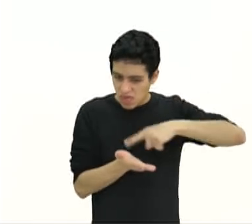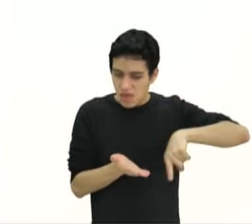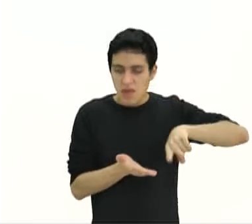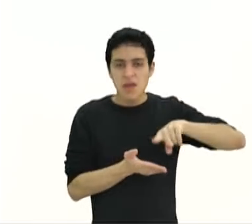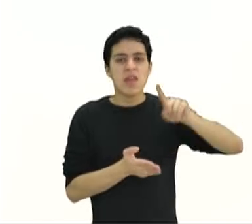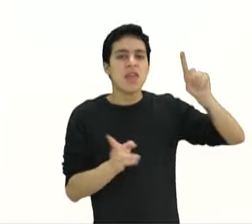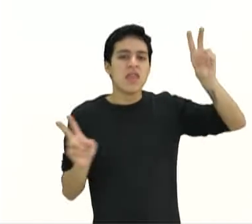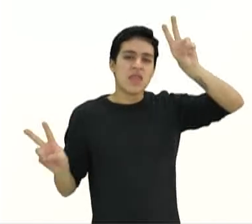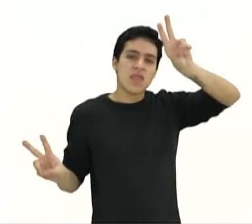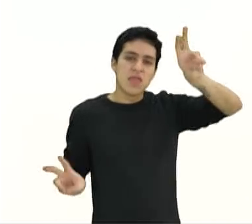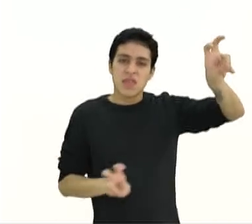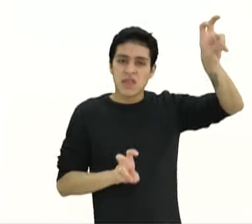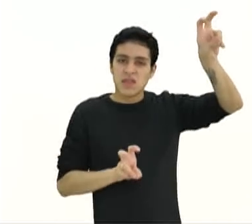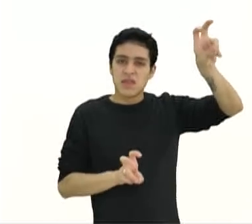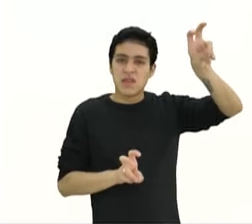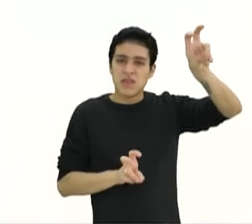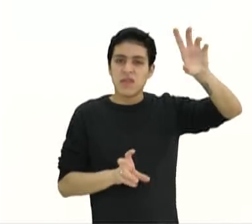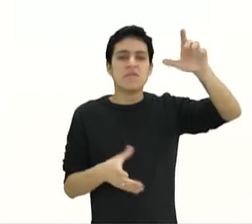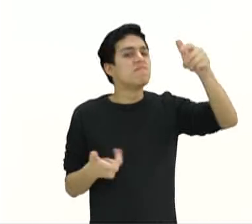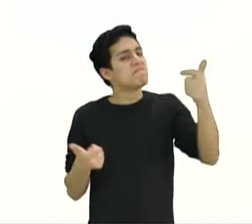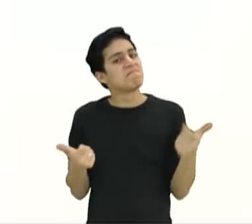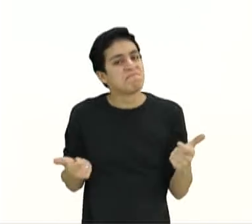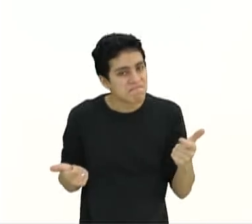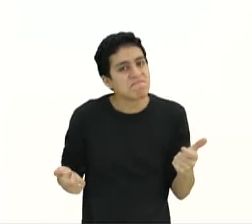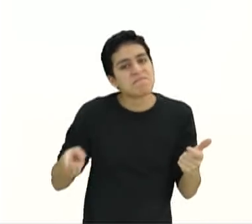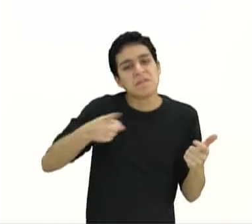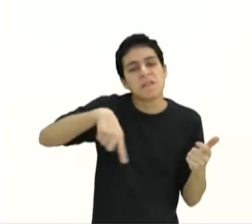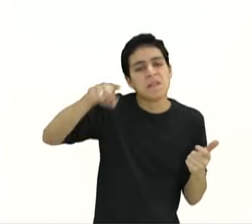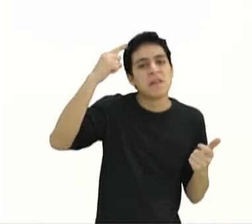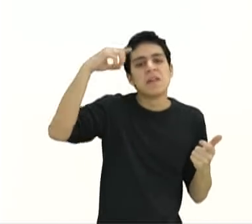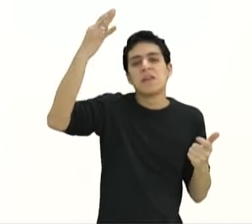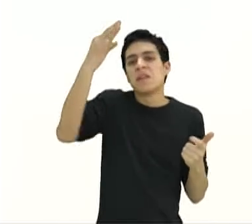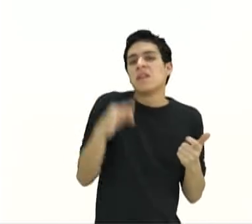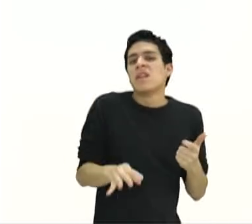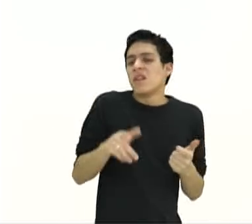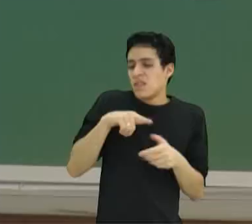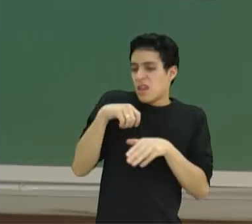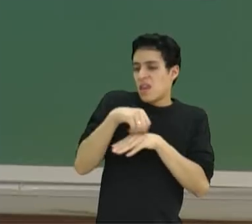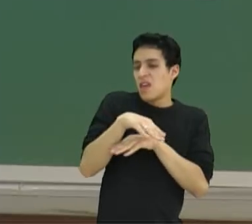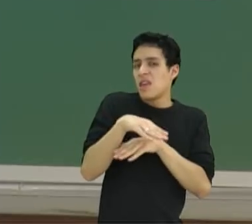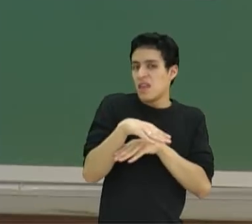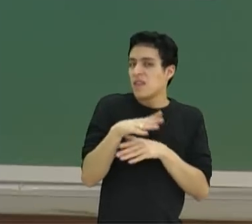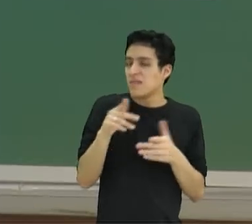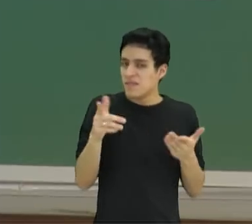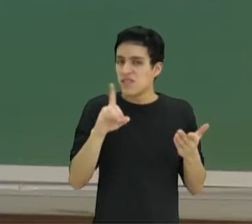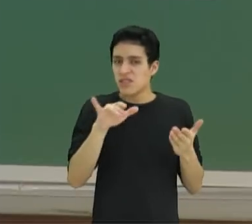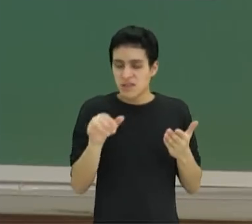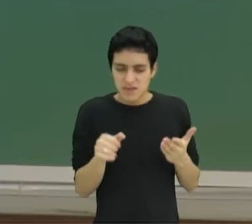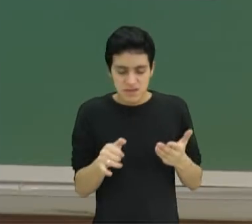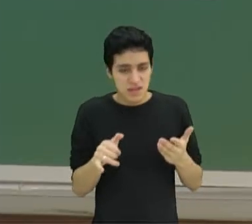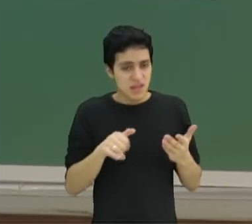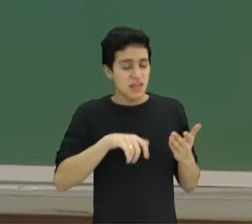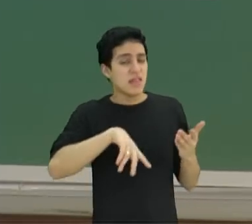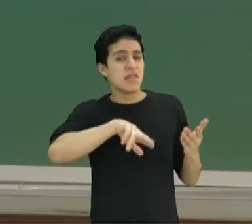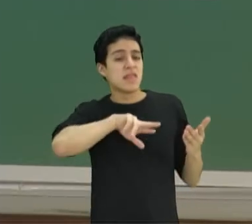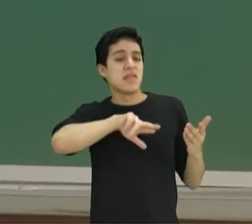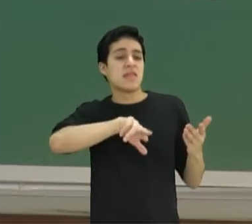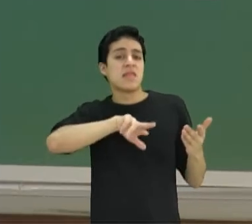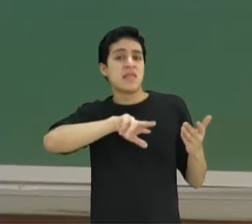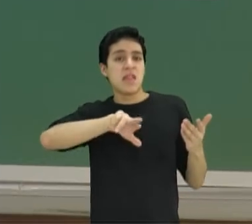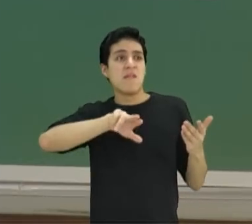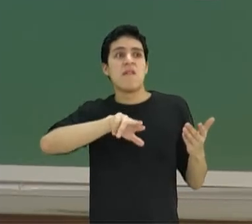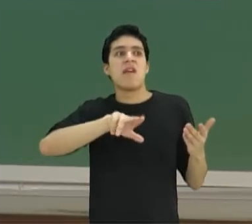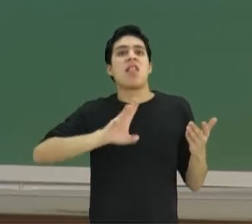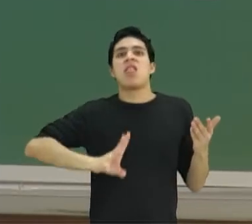uma citação direta, você pensou certo. Há uma dica até mesmo no próprio trecho, Não é por acaso que a citação do